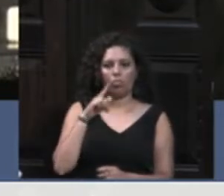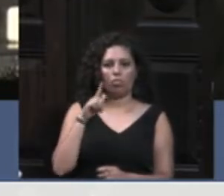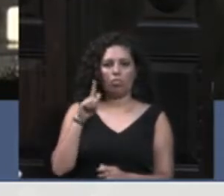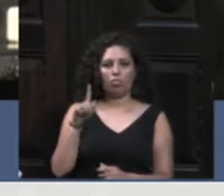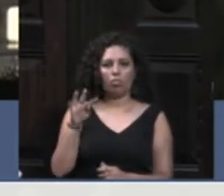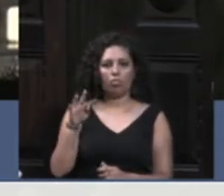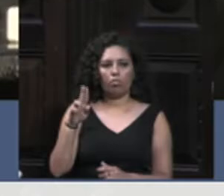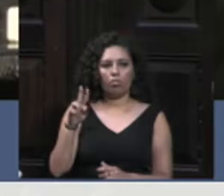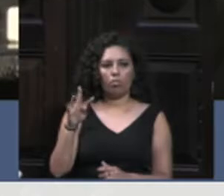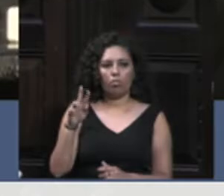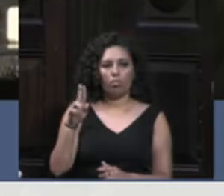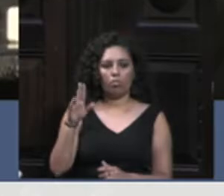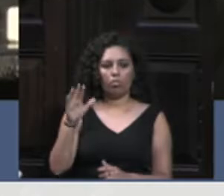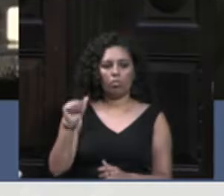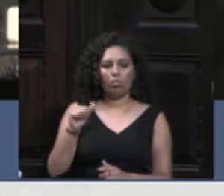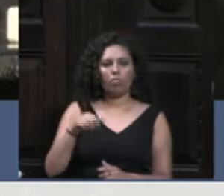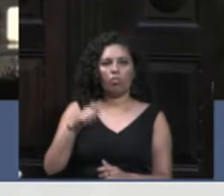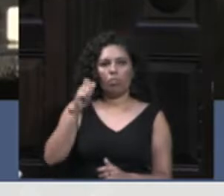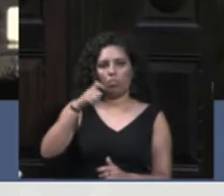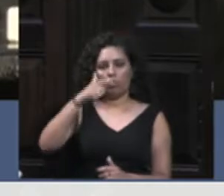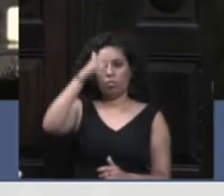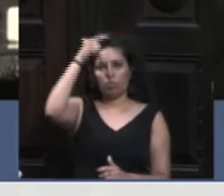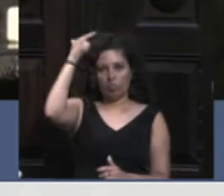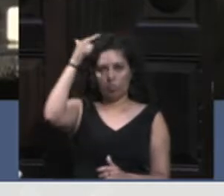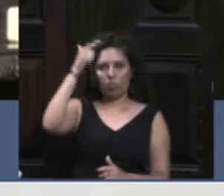Luiz Paulo.